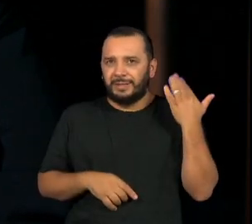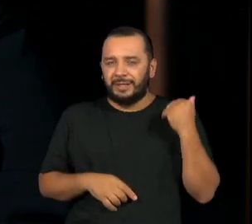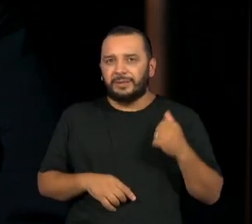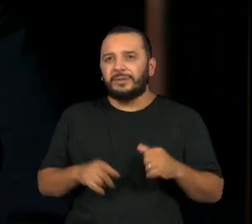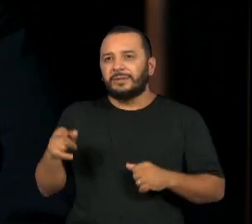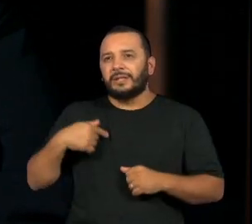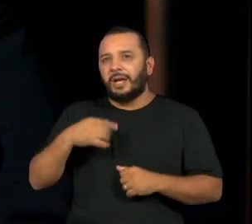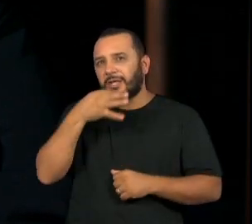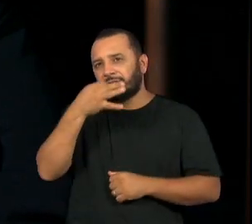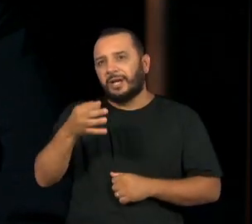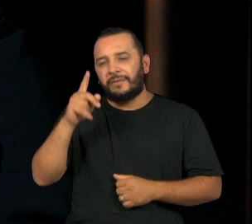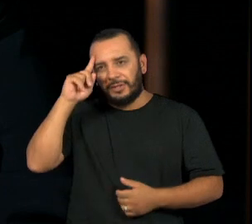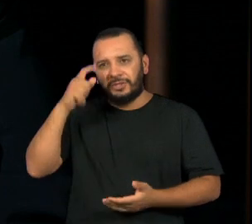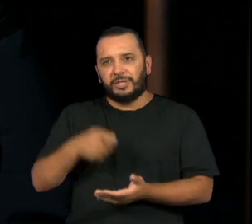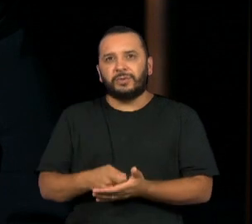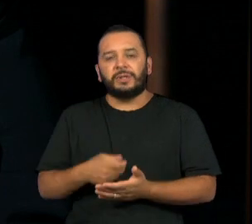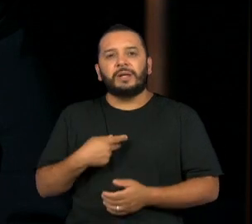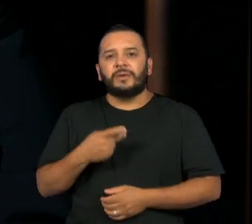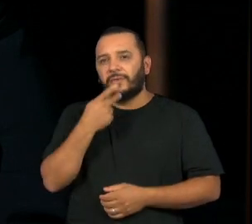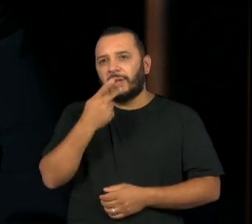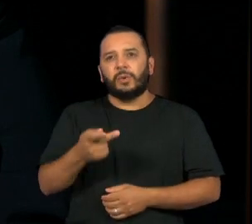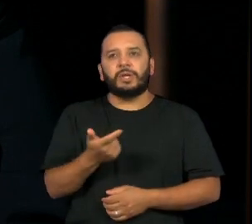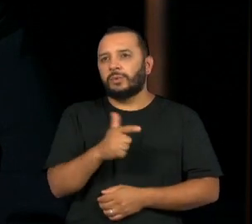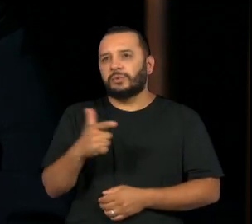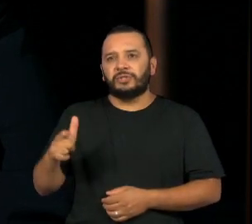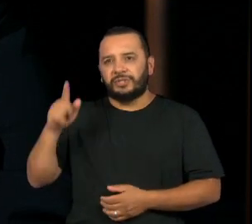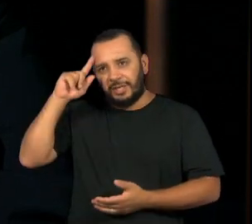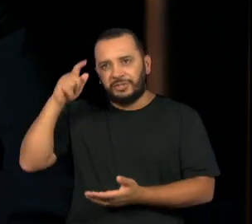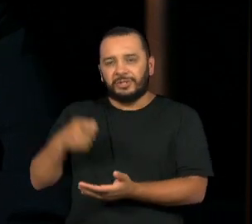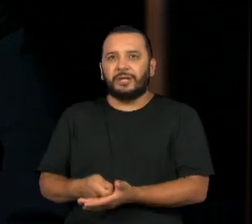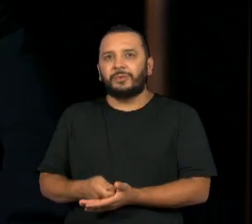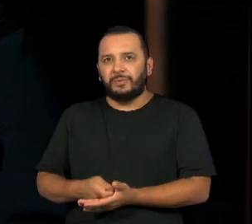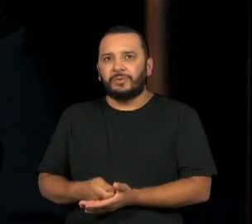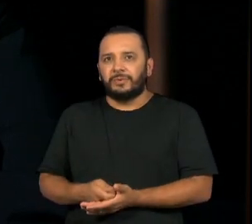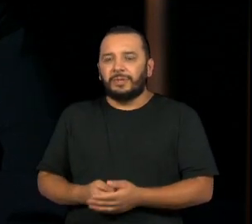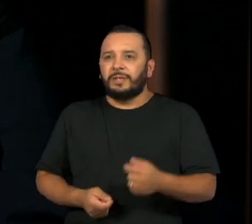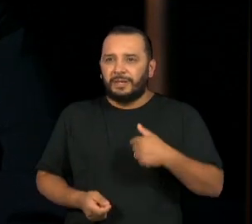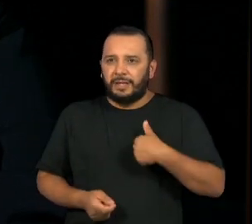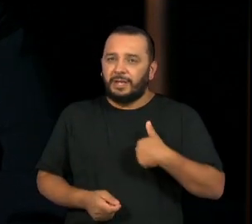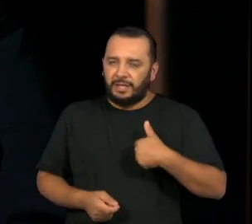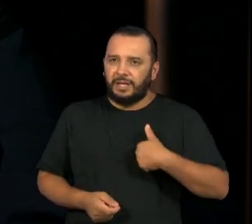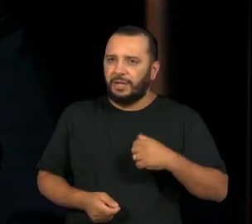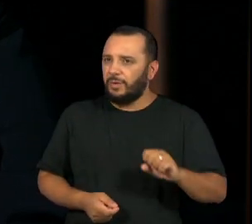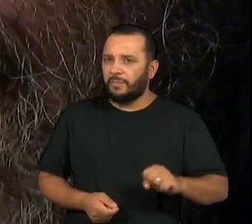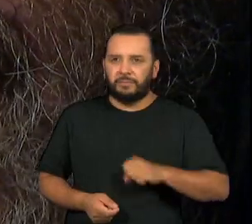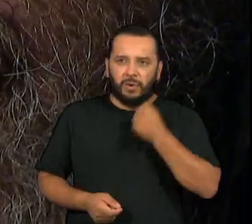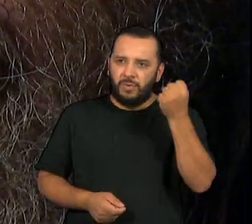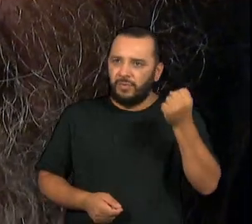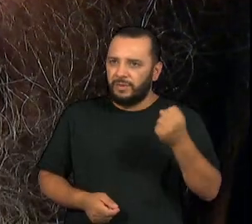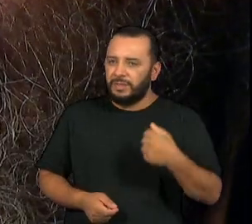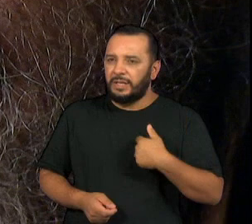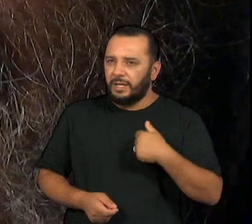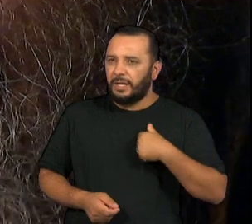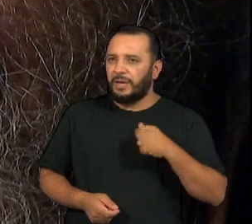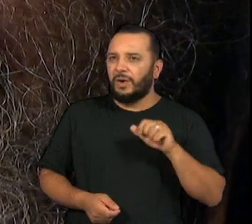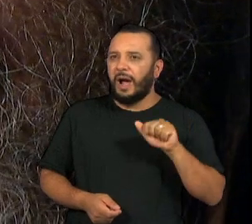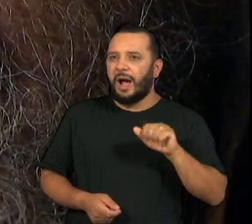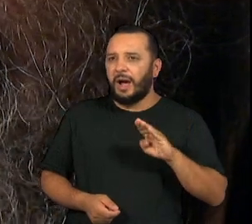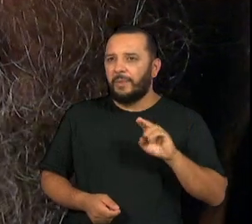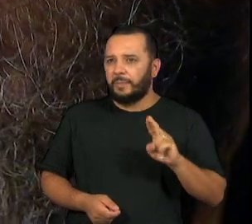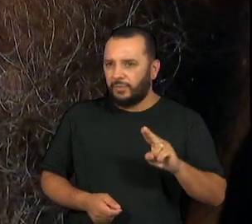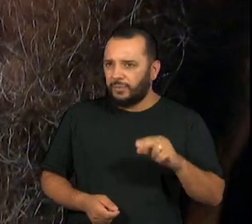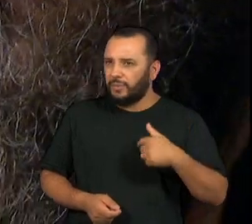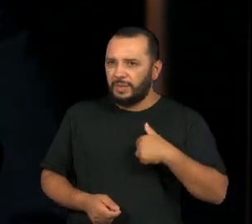ele achava da ditadura. E ele falou que não existia ditadura. Aí, eu, filho de Abu Janra, sendo Abu Janra ao vivo, veio um calor